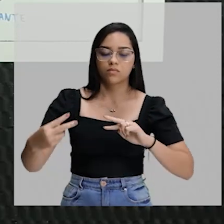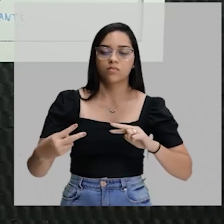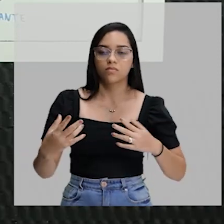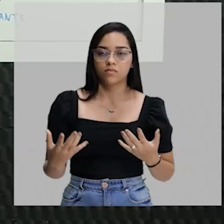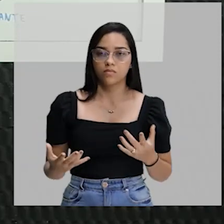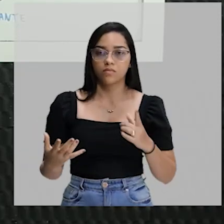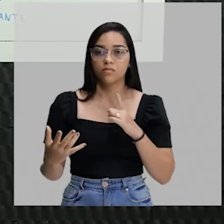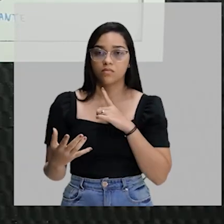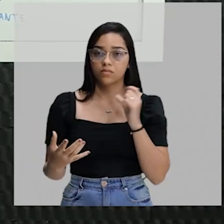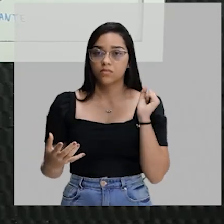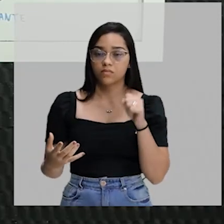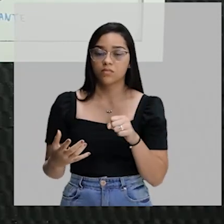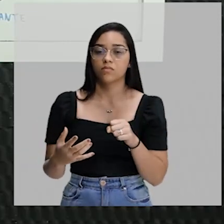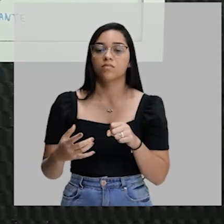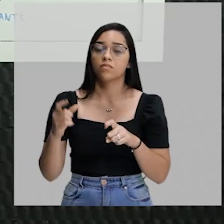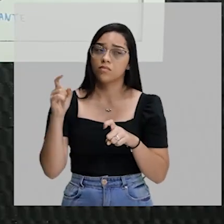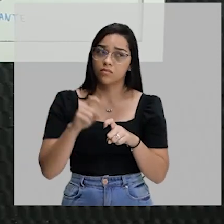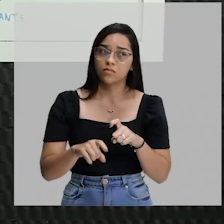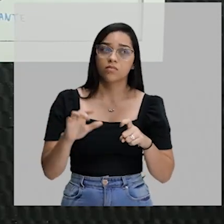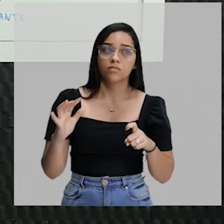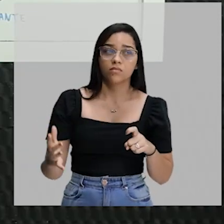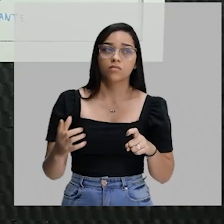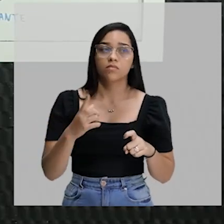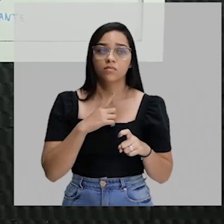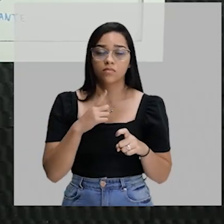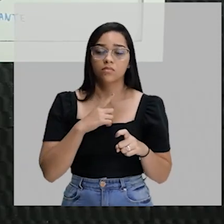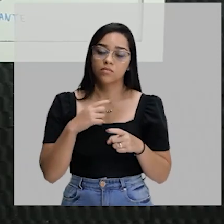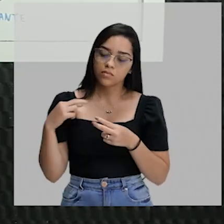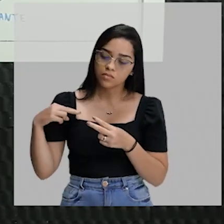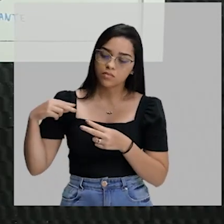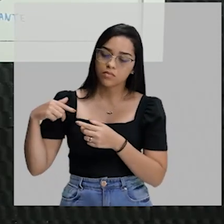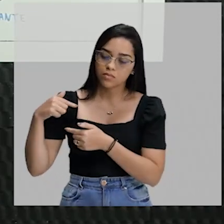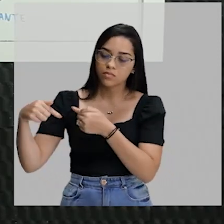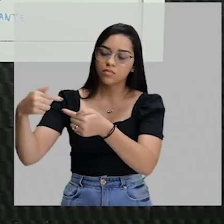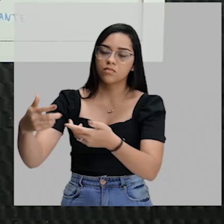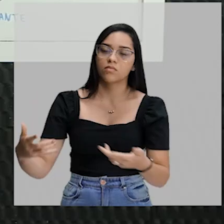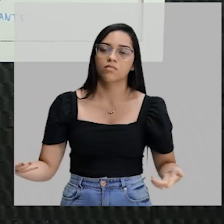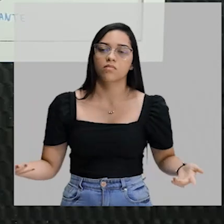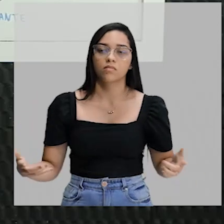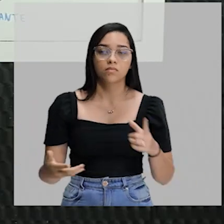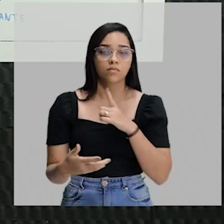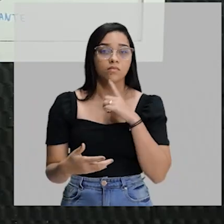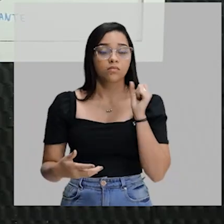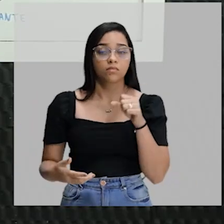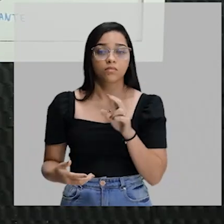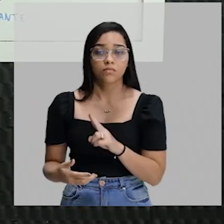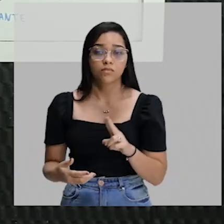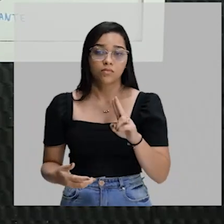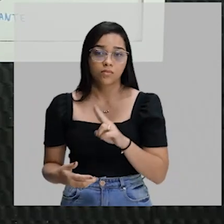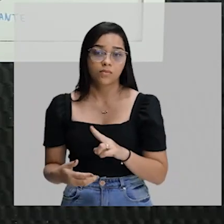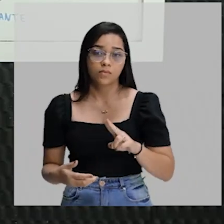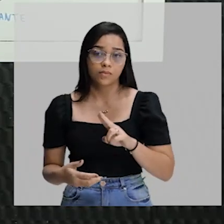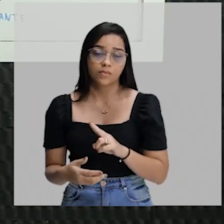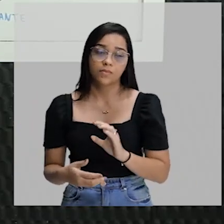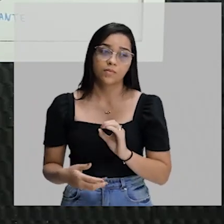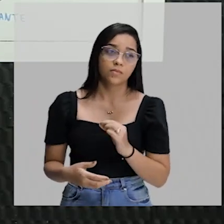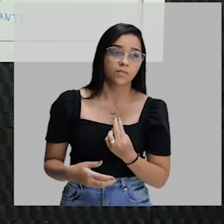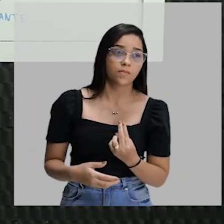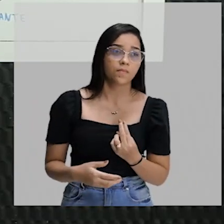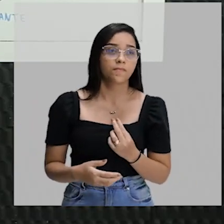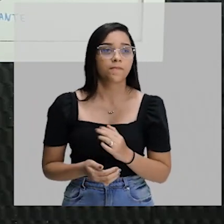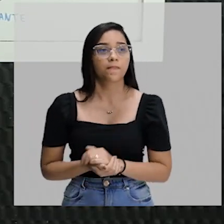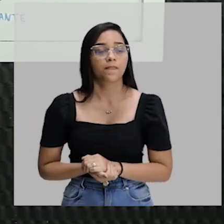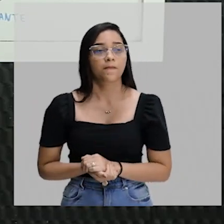eles fizeram relação sexual e tiveram descendência, certo? Isso aqui é um cruzamento